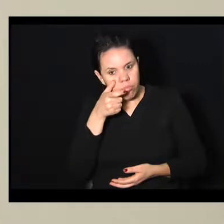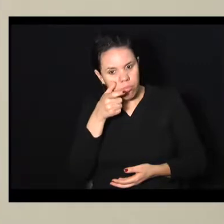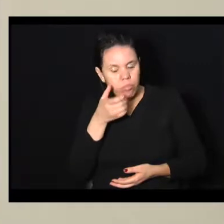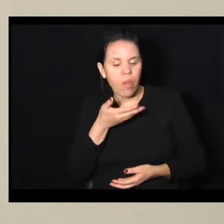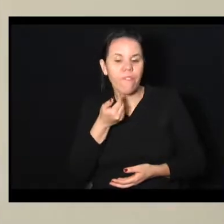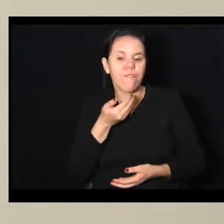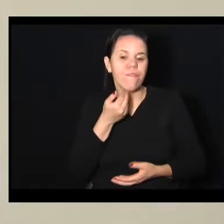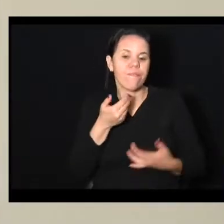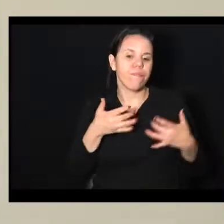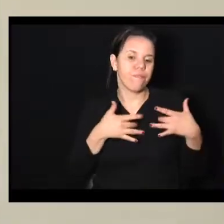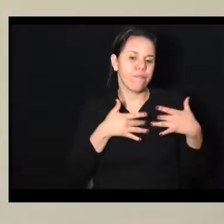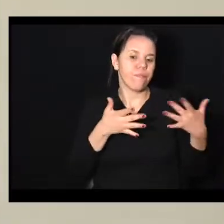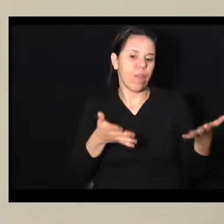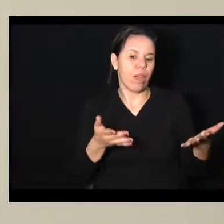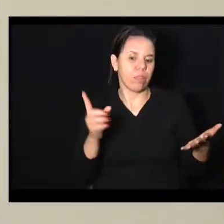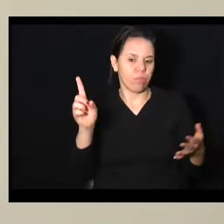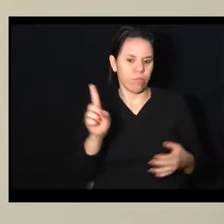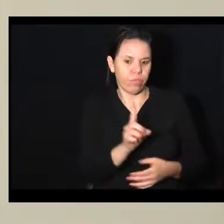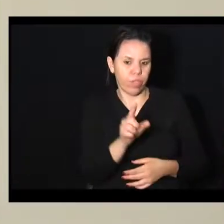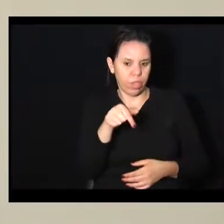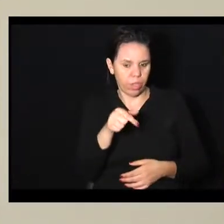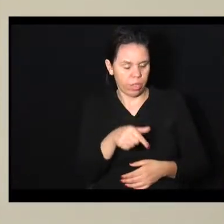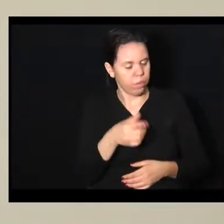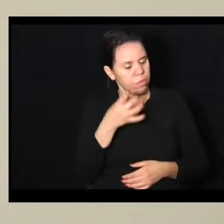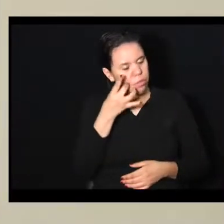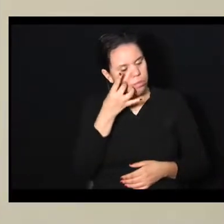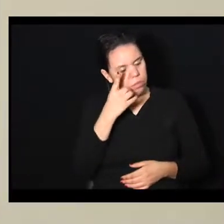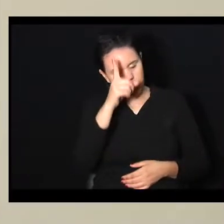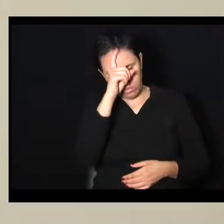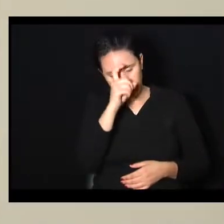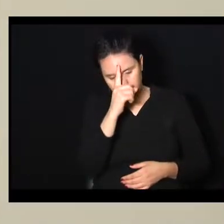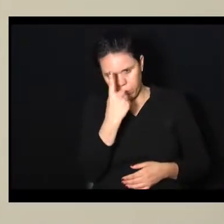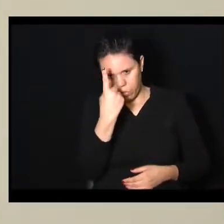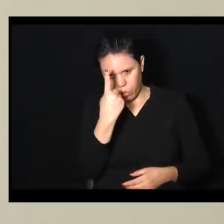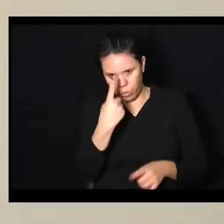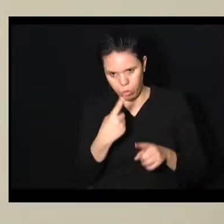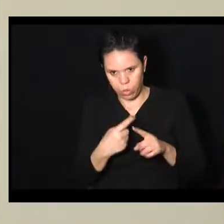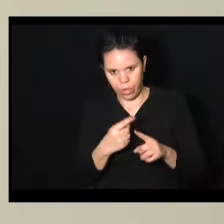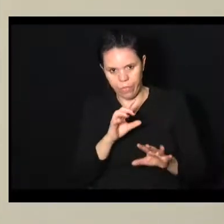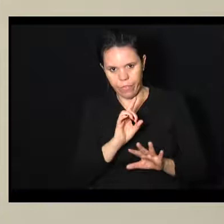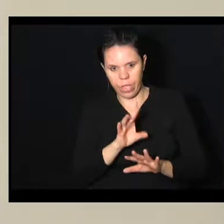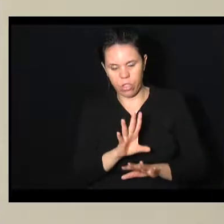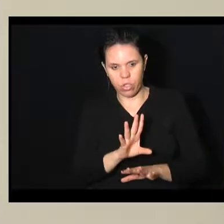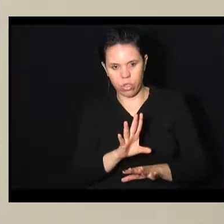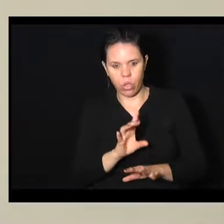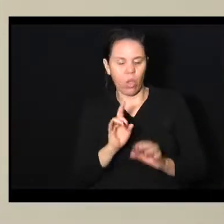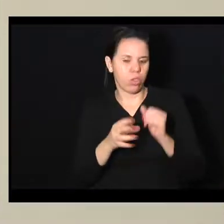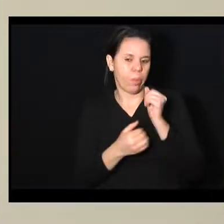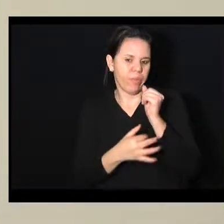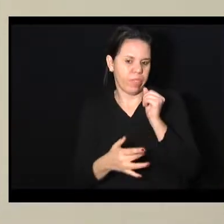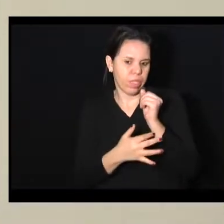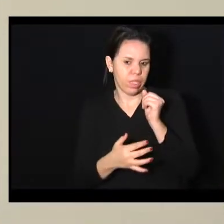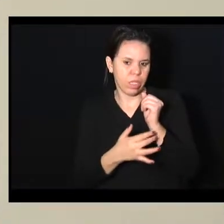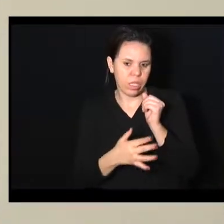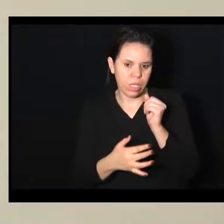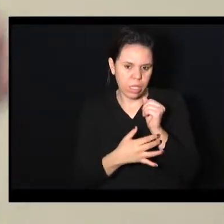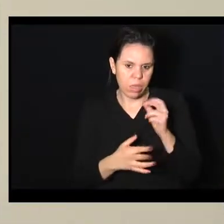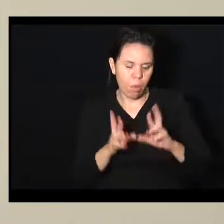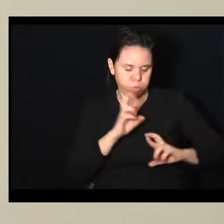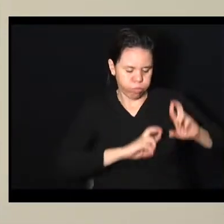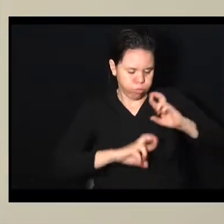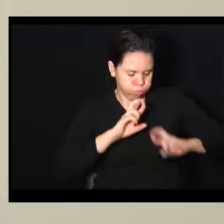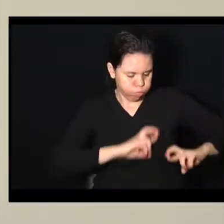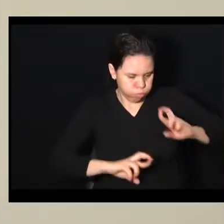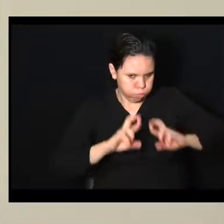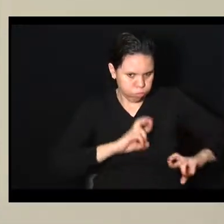doadora. Ela precisa vir até o hospital apenas uma única vez, que é para a coleta dos exames, das sorologias. Depois nós que